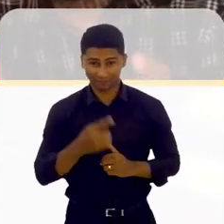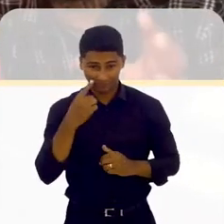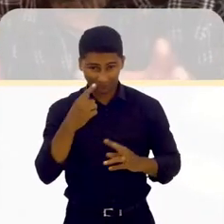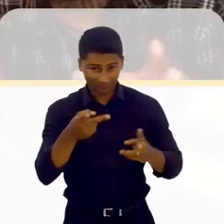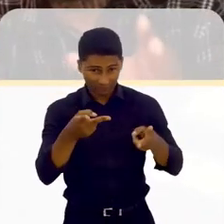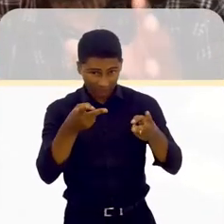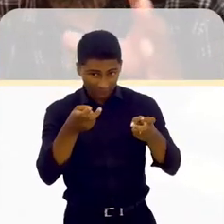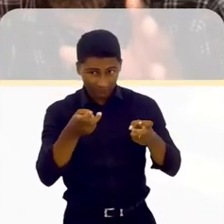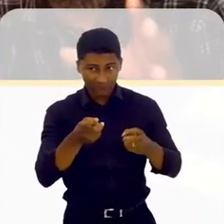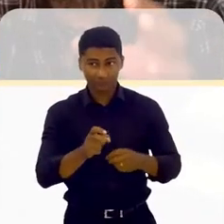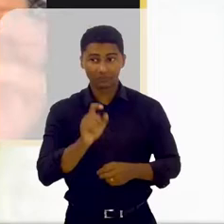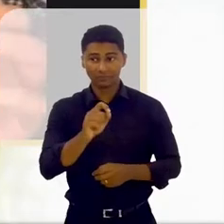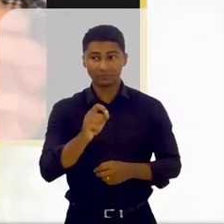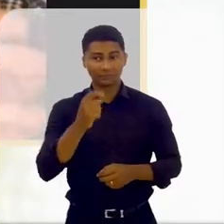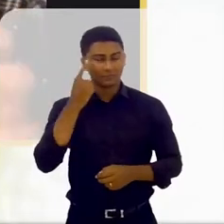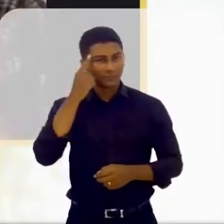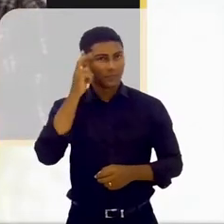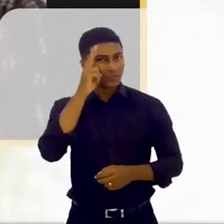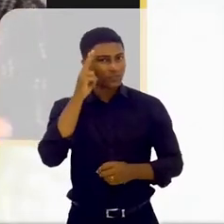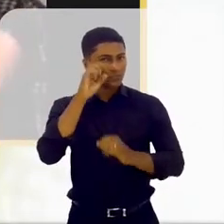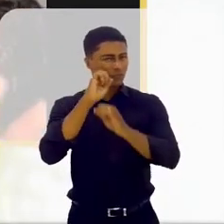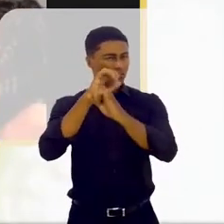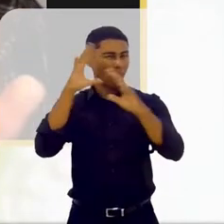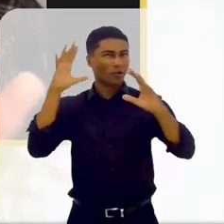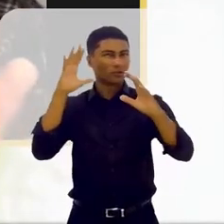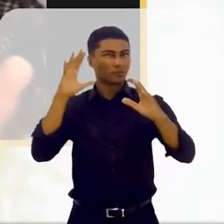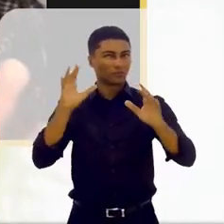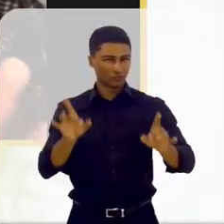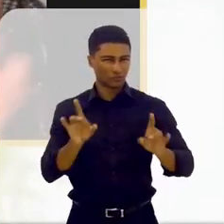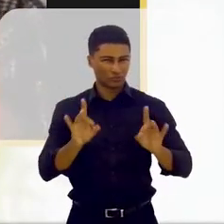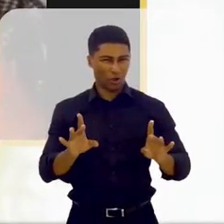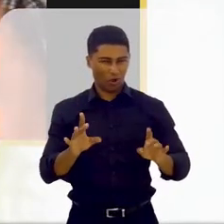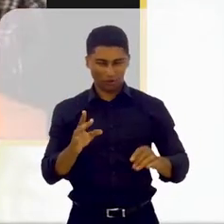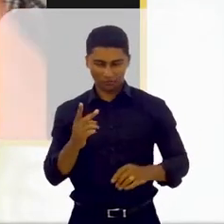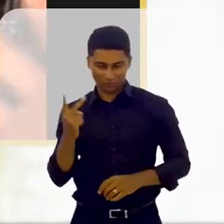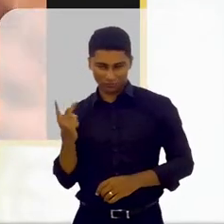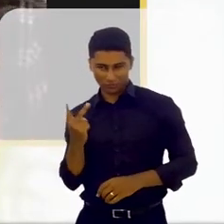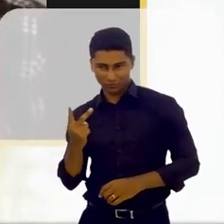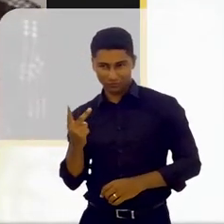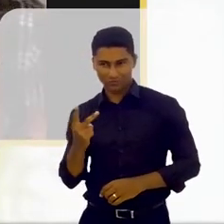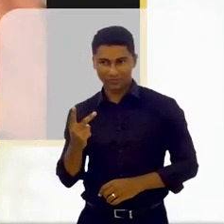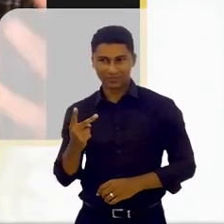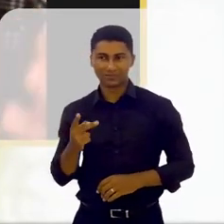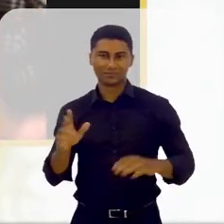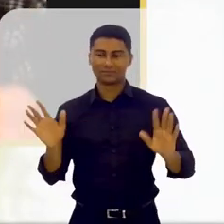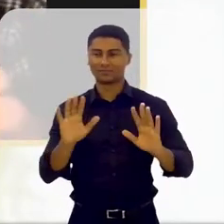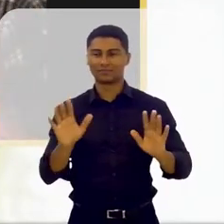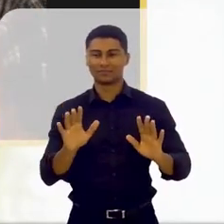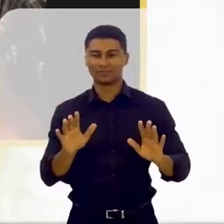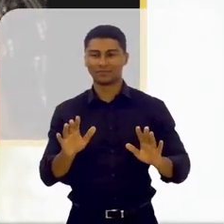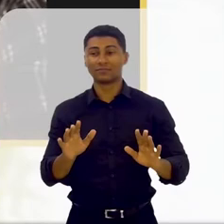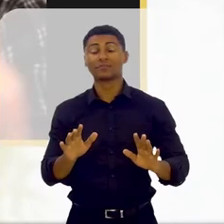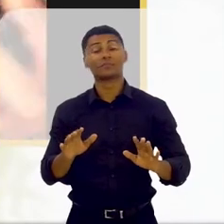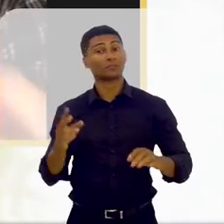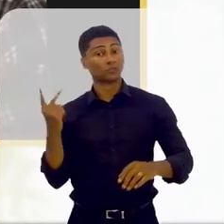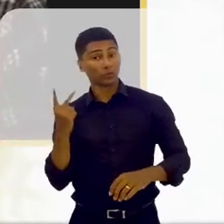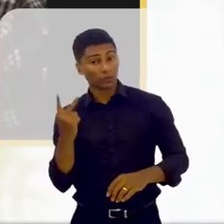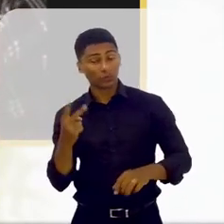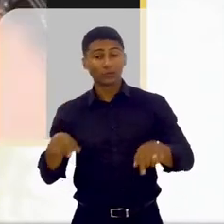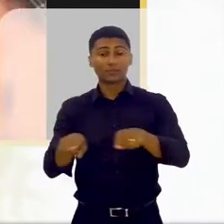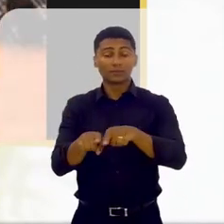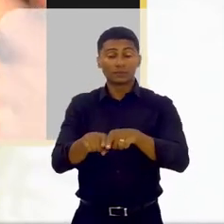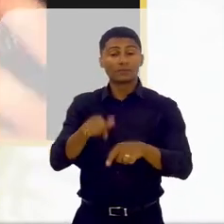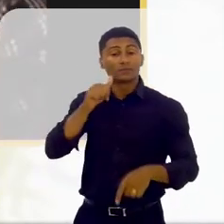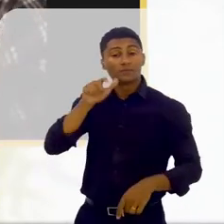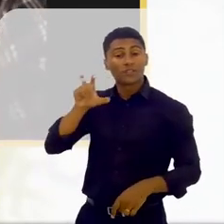Já deu para perceber aí que o quê? Que o sonho já não era só mais nosso. Esse sonho de se apresentar e tudo mais já era um sonho nosso, da nossa